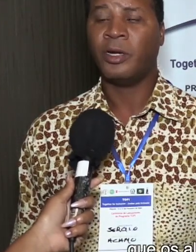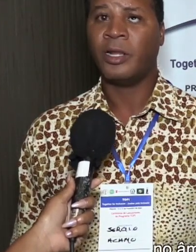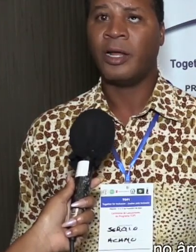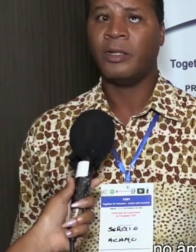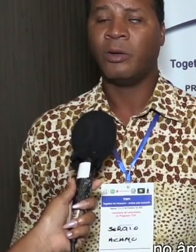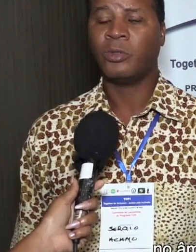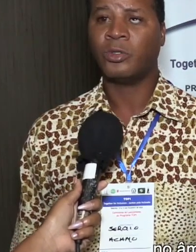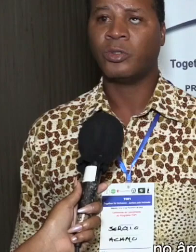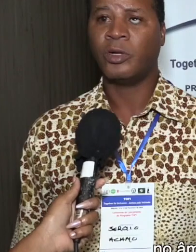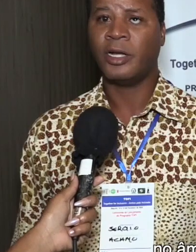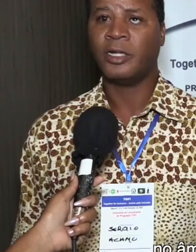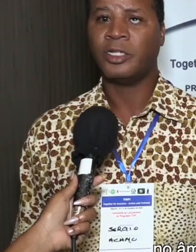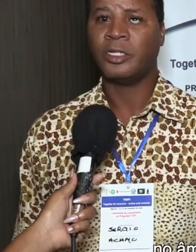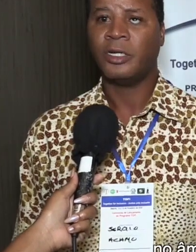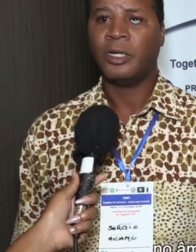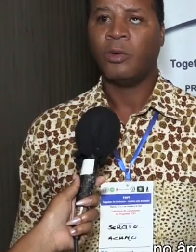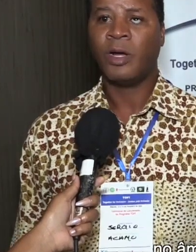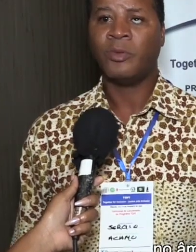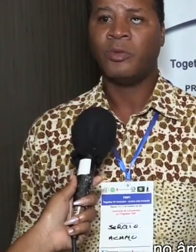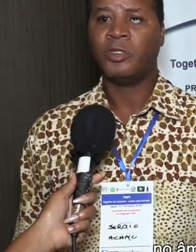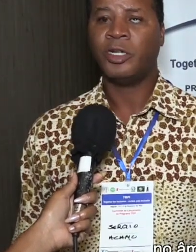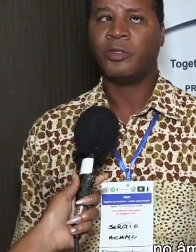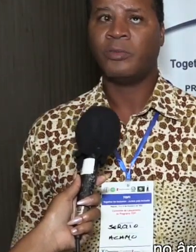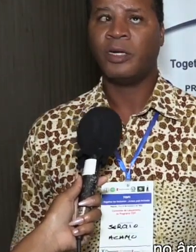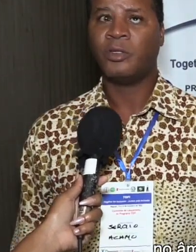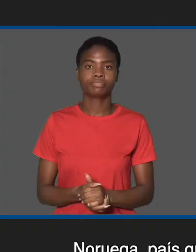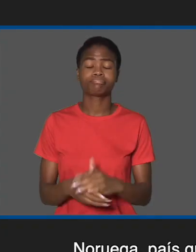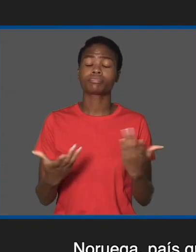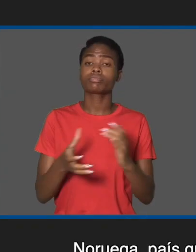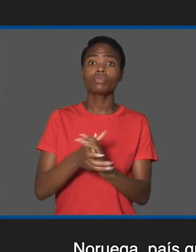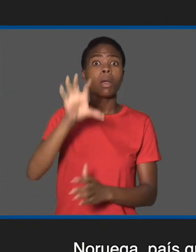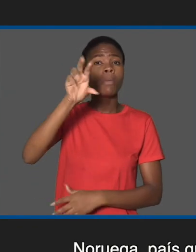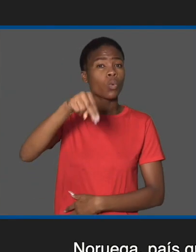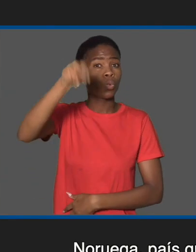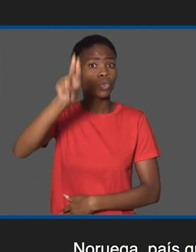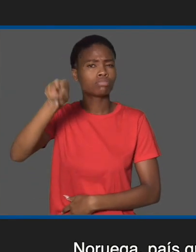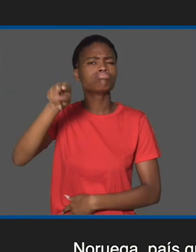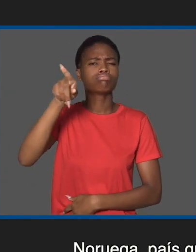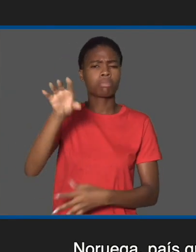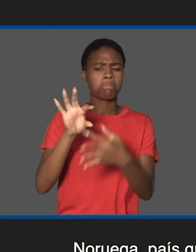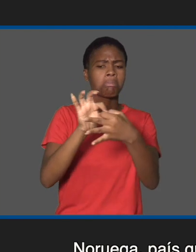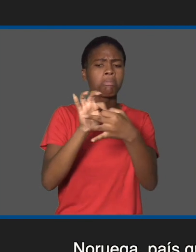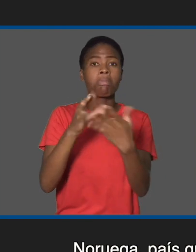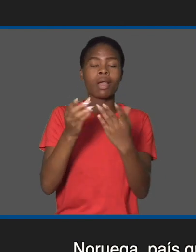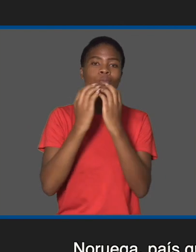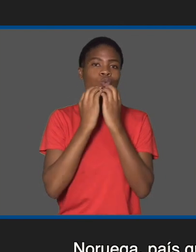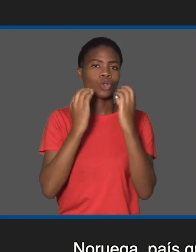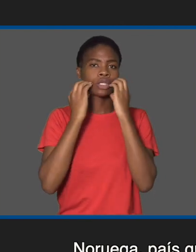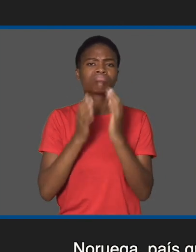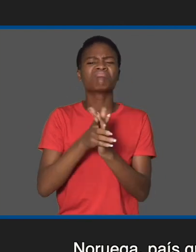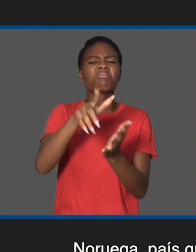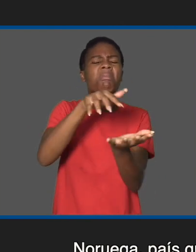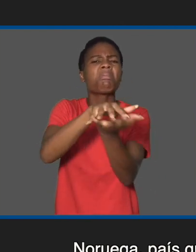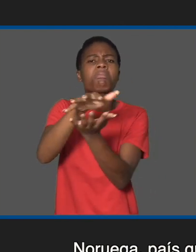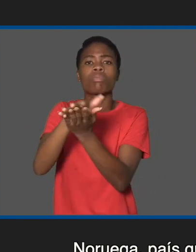de igualdade com os outros colegas. No âmbito dos direitos humanos, Noruega, país que tem cooperação com Moçambique